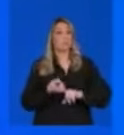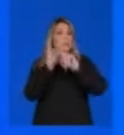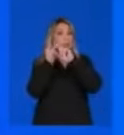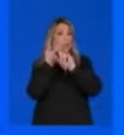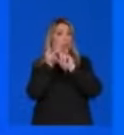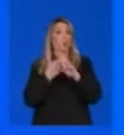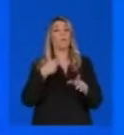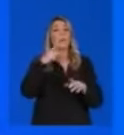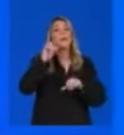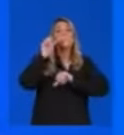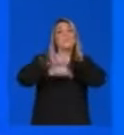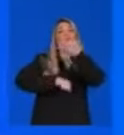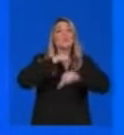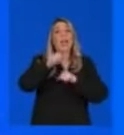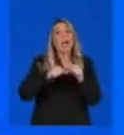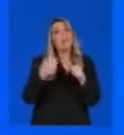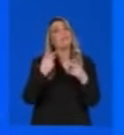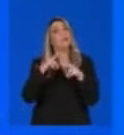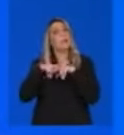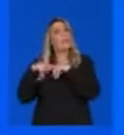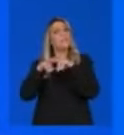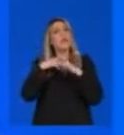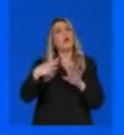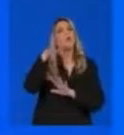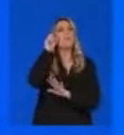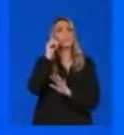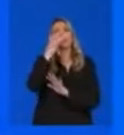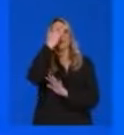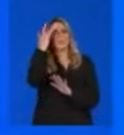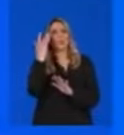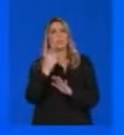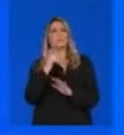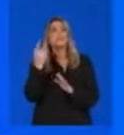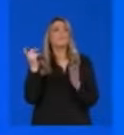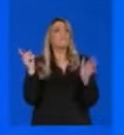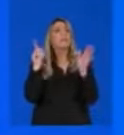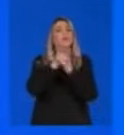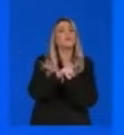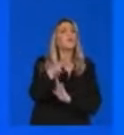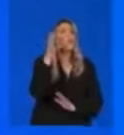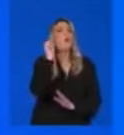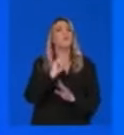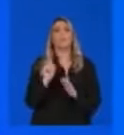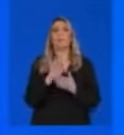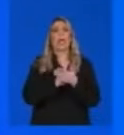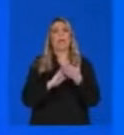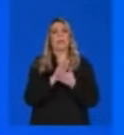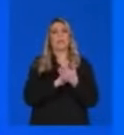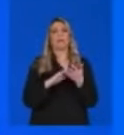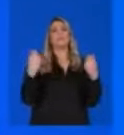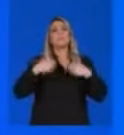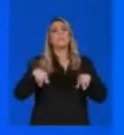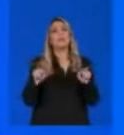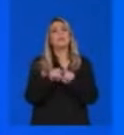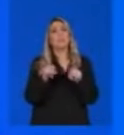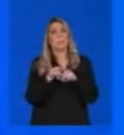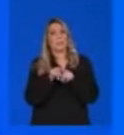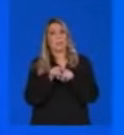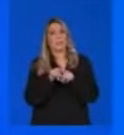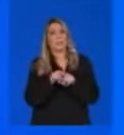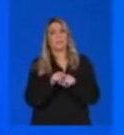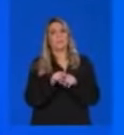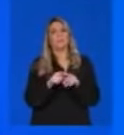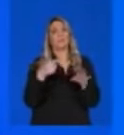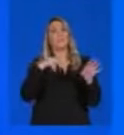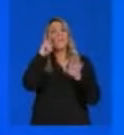para fazer uma revisão ouvindo as pessoas que não foram consultadas nesse sistema precisamos também freso de rever